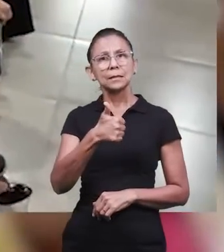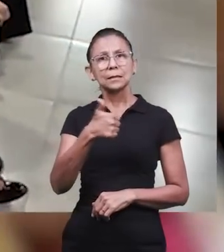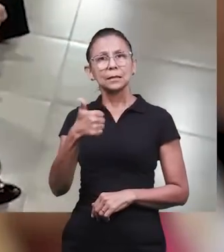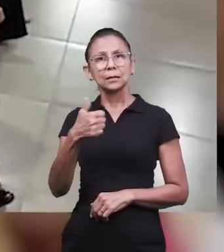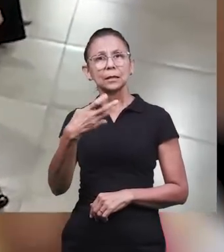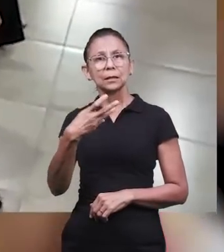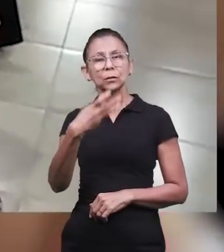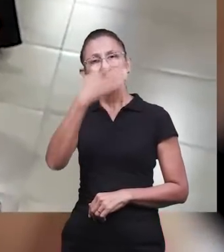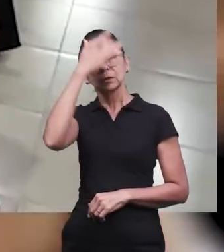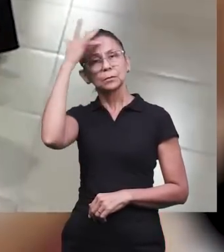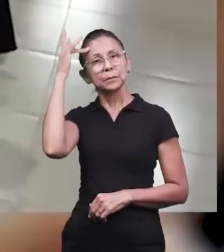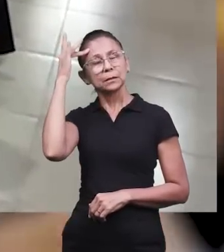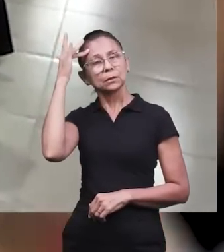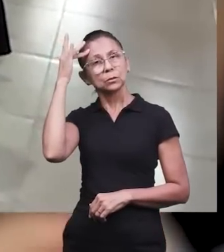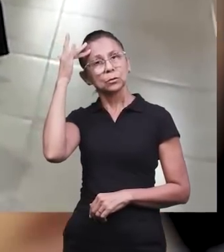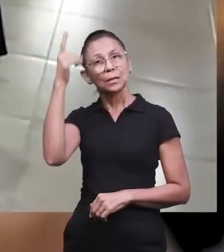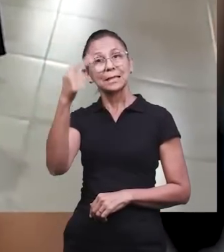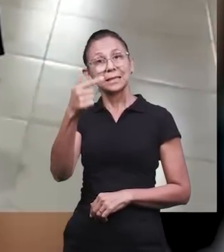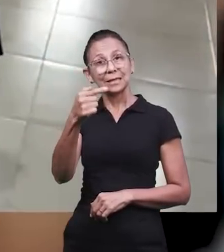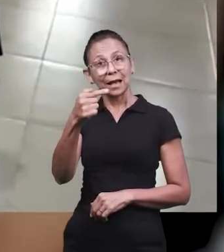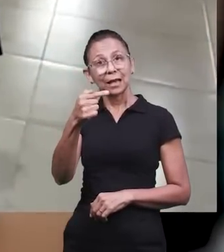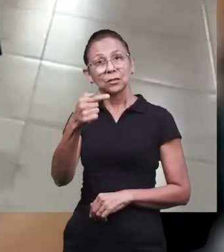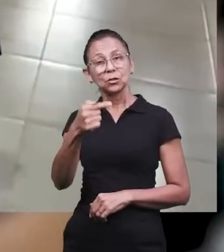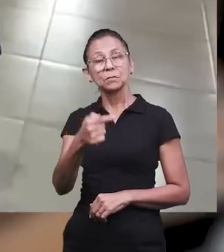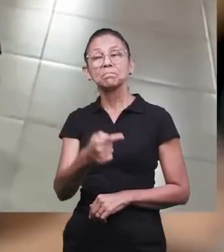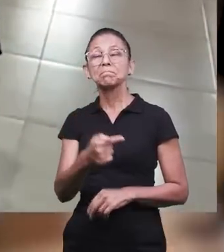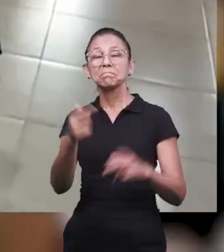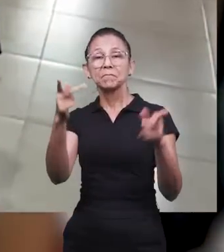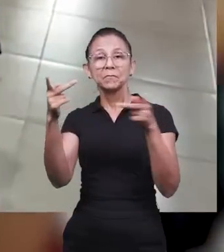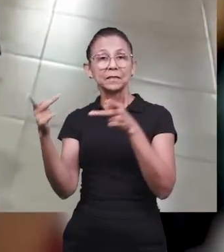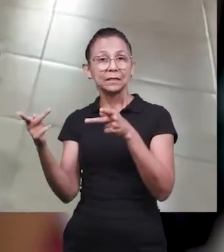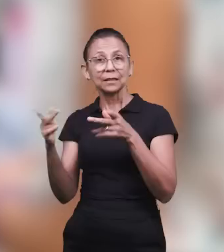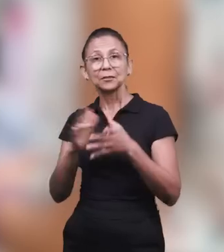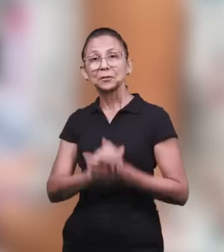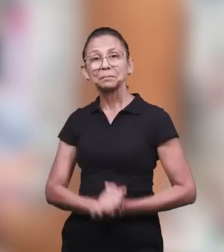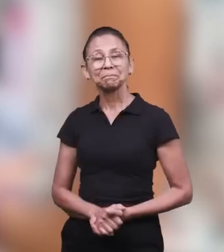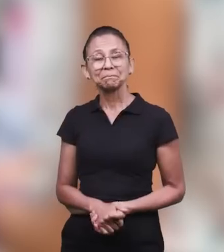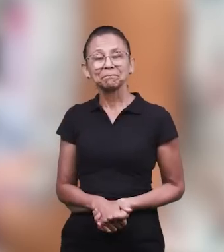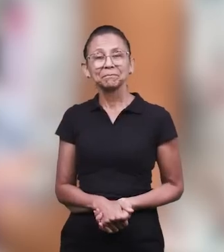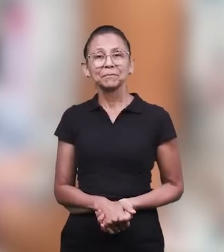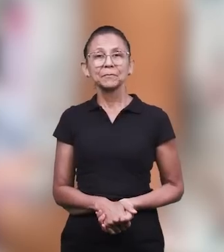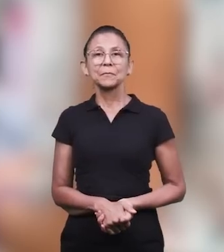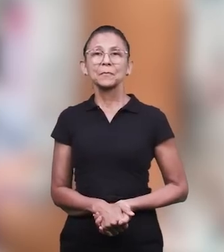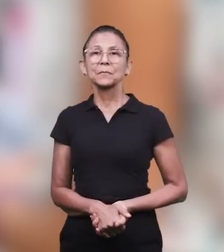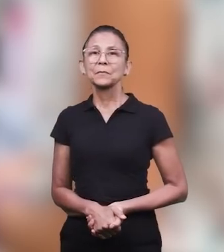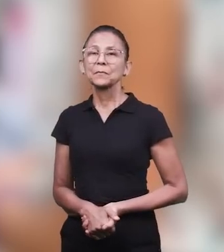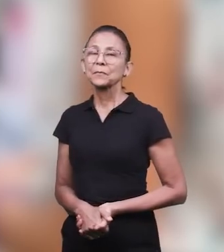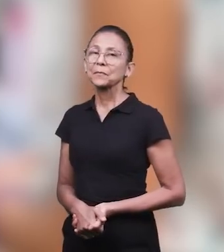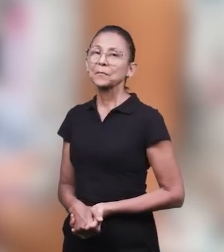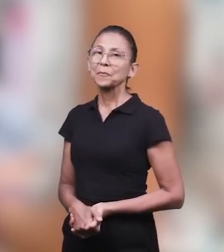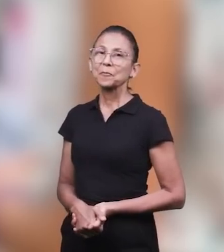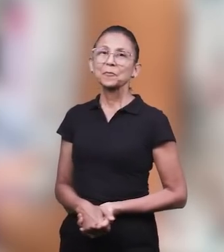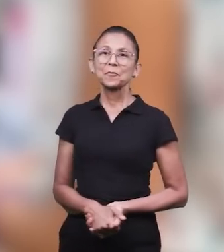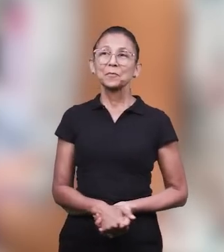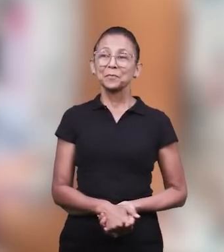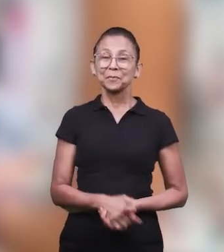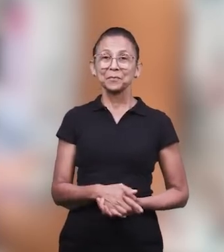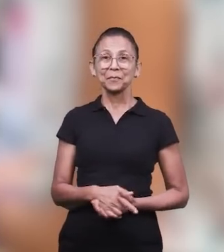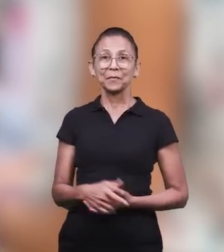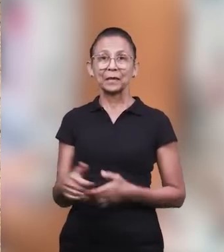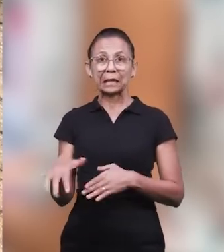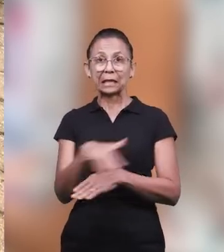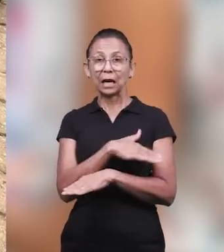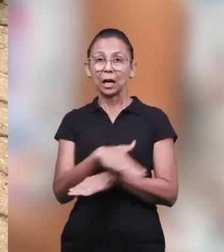vidas e 7 eram visitantes que ali ouviram a respeito do Rei dos Reis. Já em Tinga do Maranhão, as crianças foram às